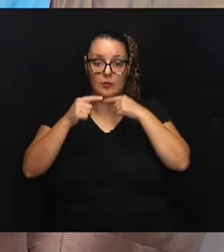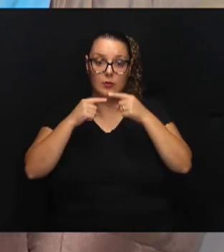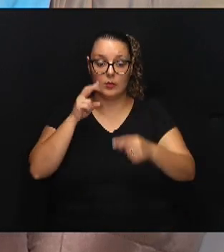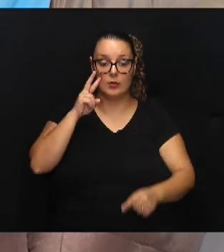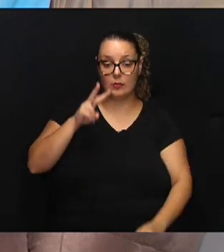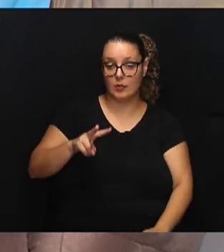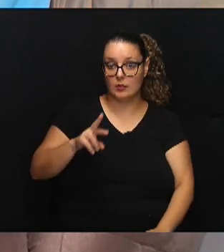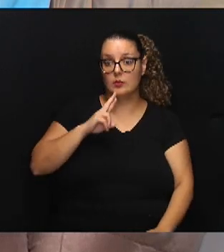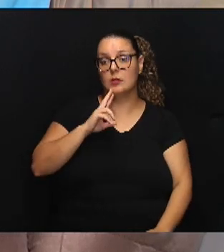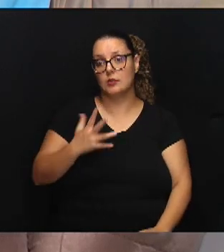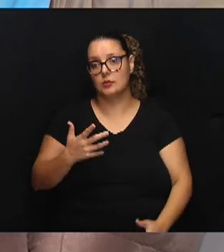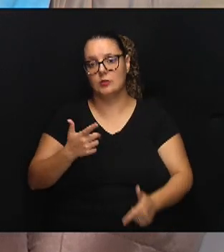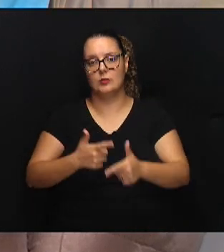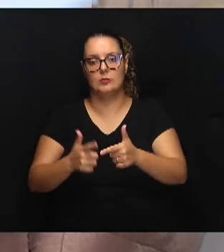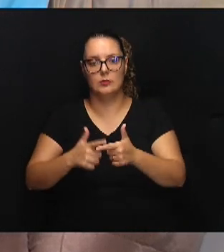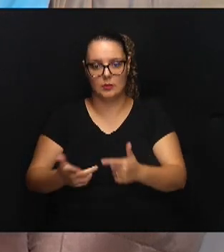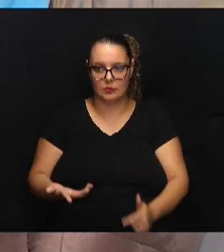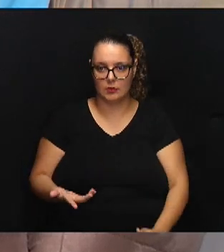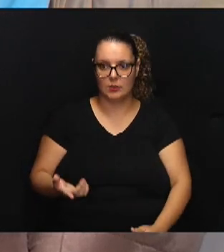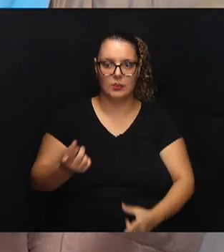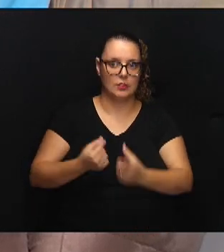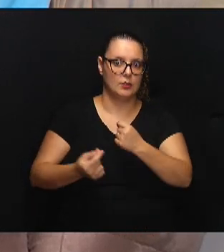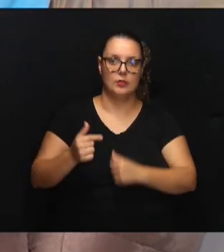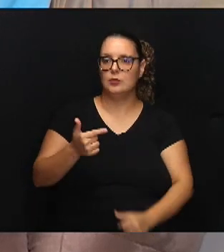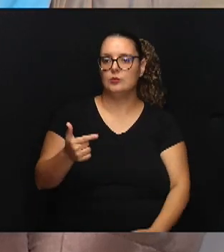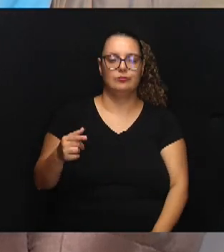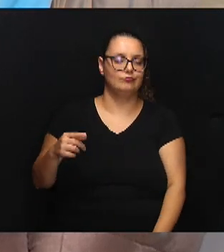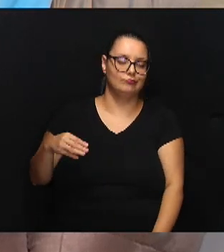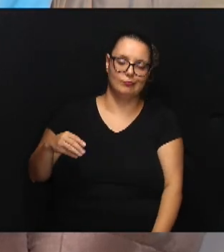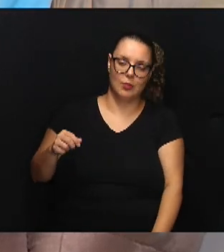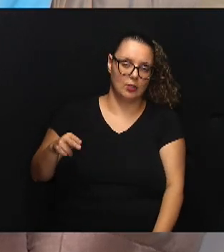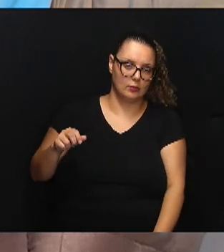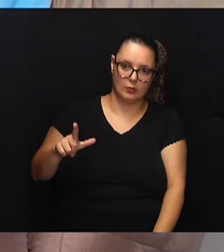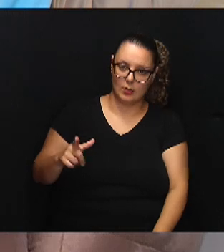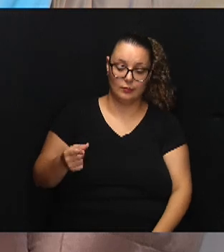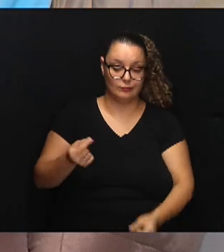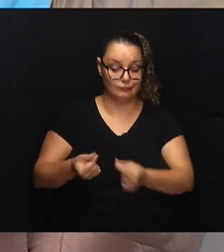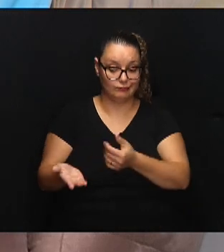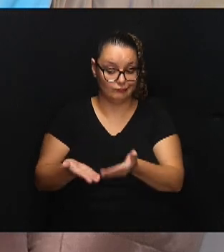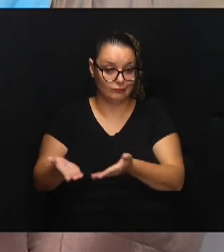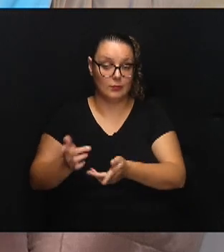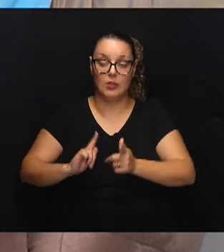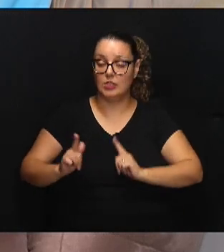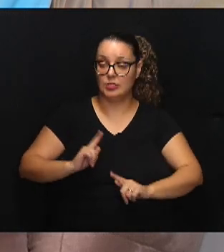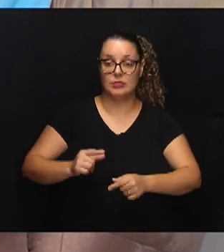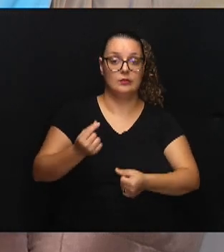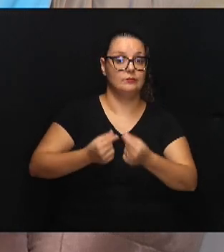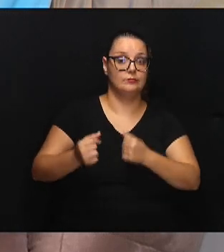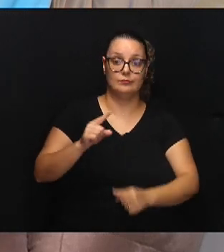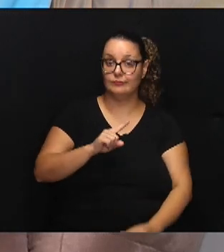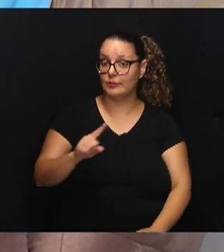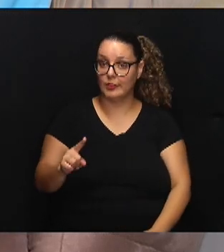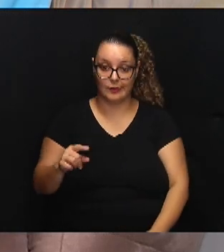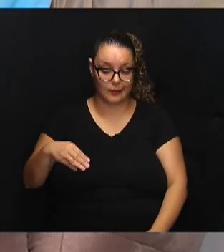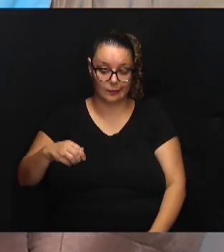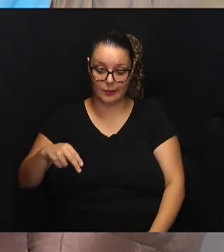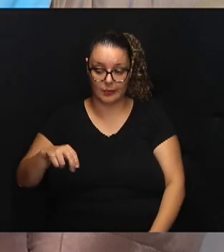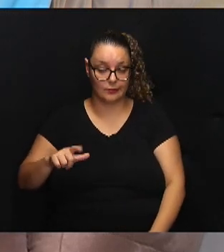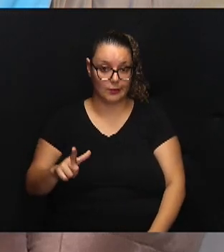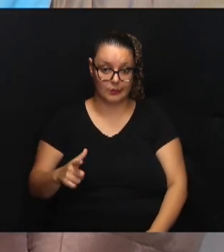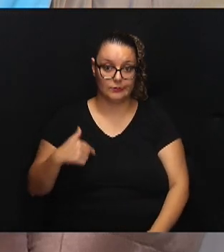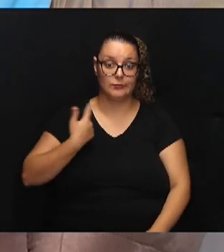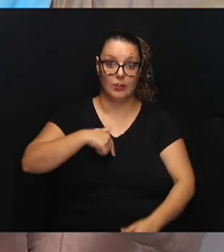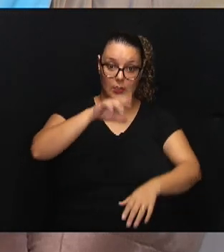eu resolvo o problema. Dinheiro não tem manual. Lidar com o dinheiro, fazer gestão financeira, não vem com manual. Essas coisas a gente